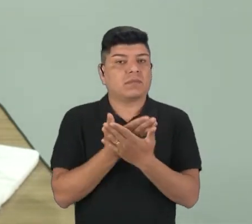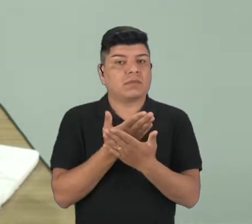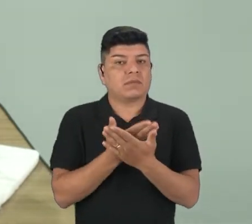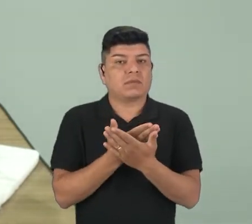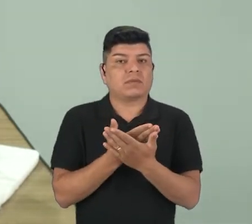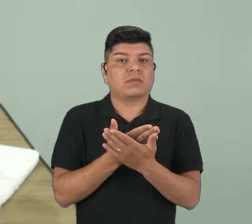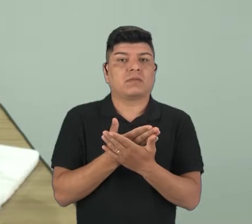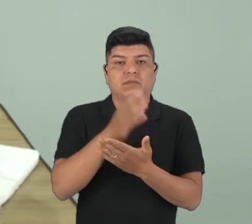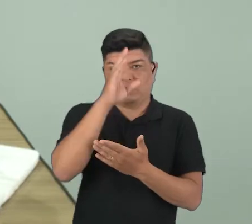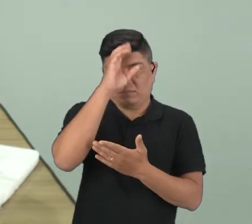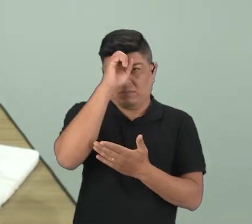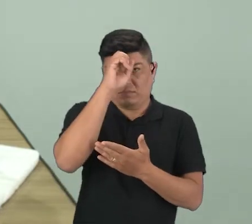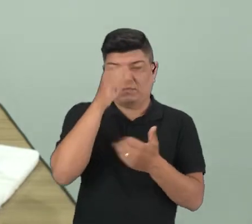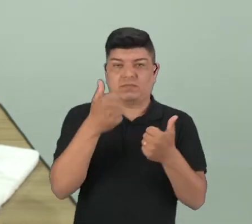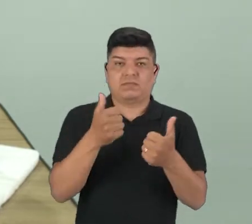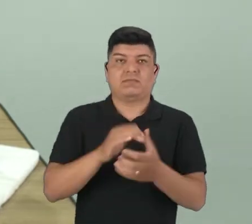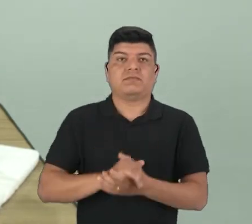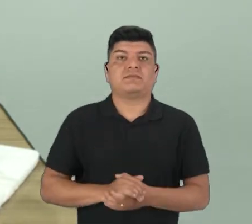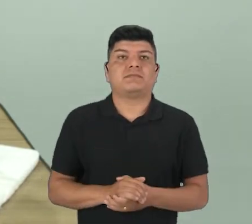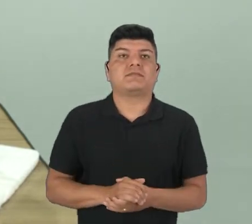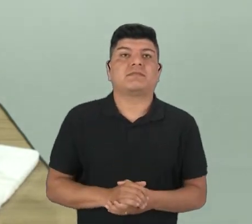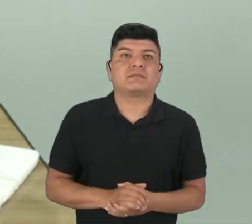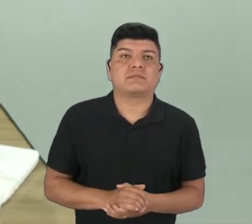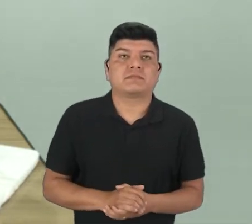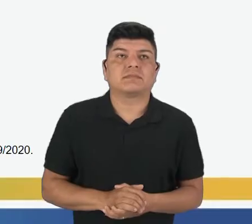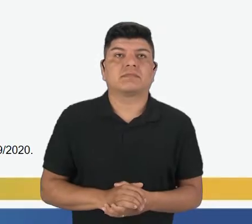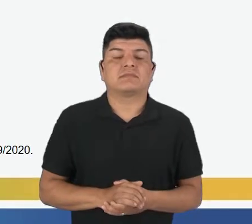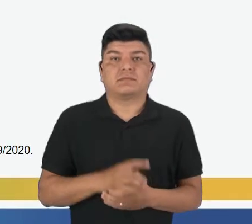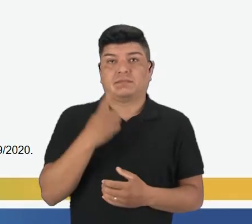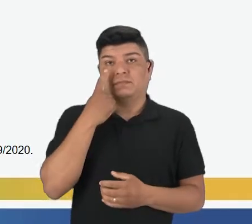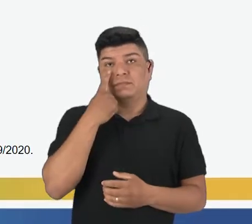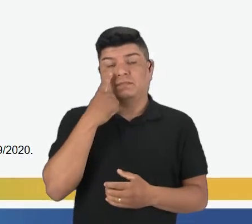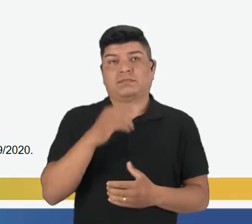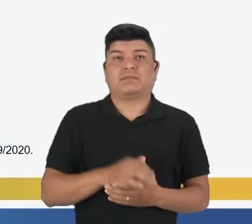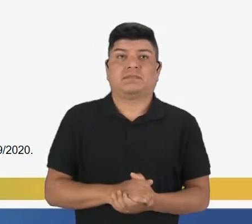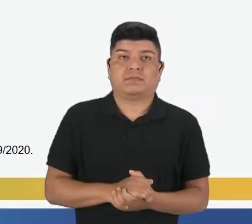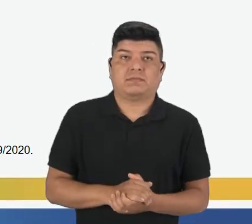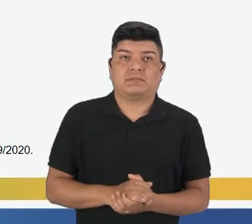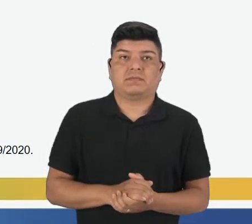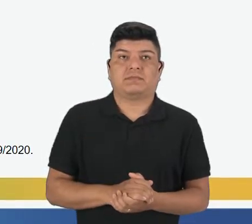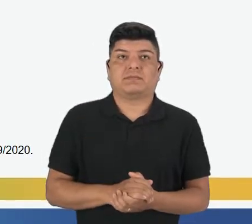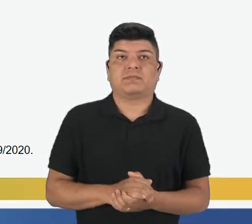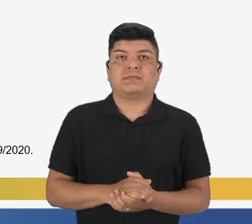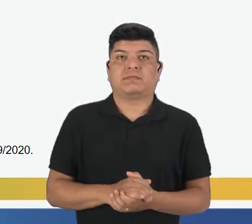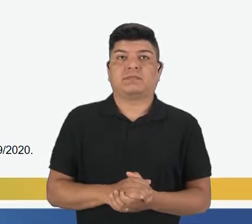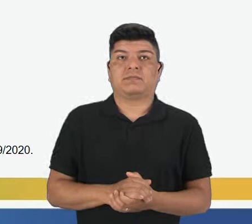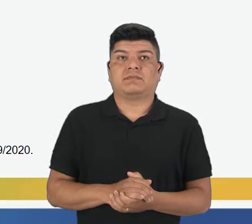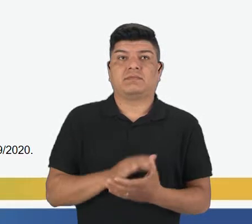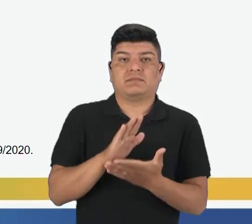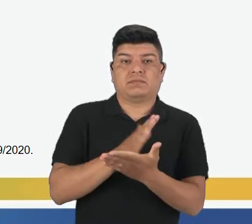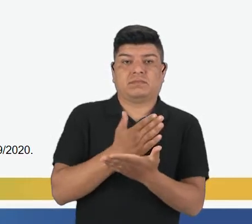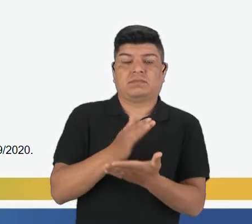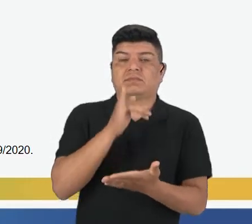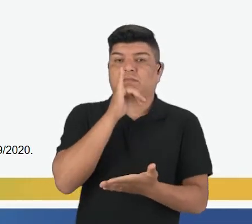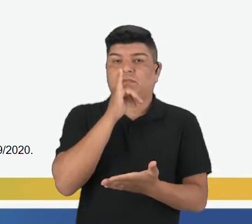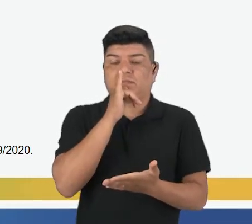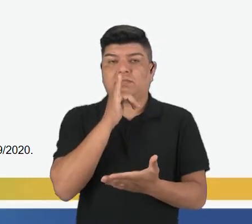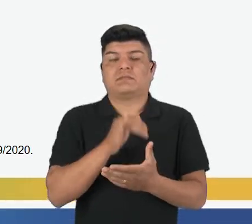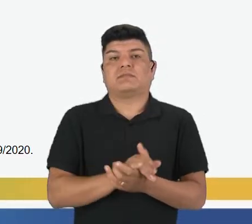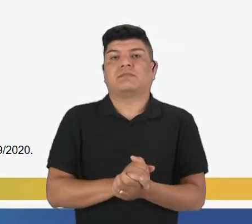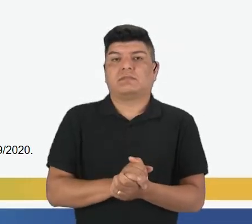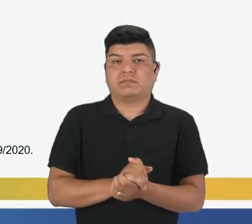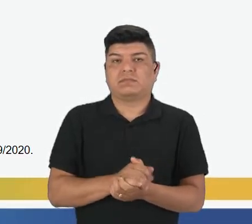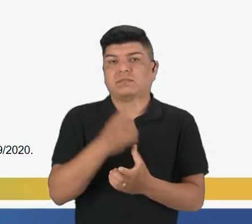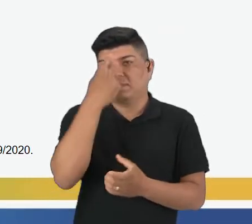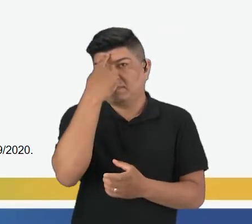um pouco mais sobre isso. Olha só, nós vemos aí, né, alguns exemplos